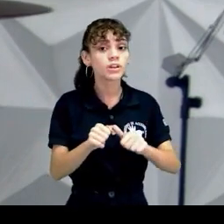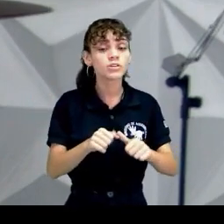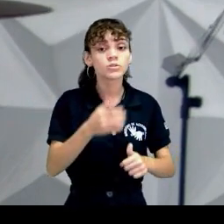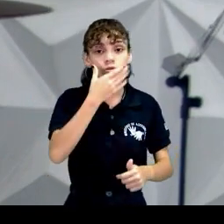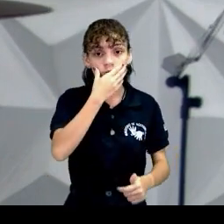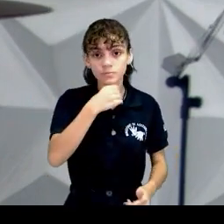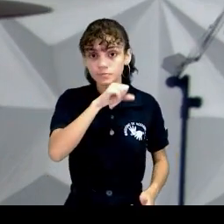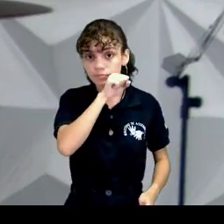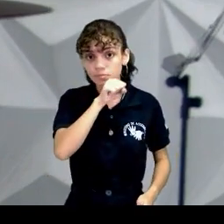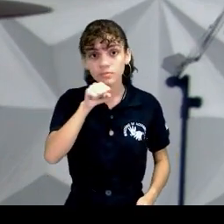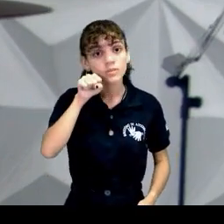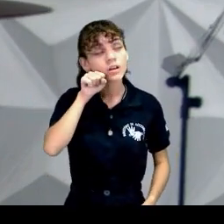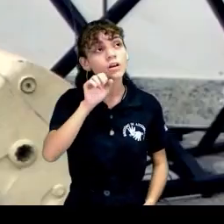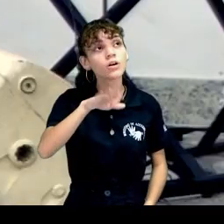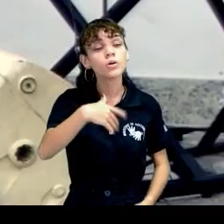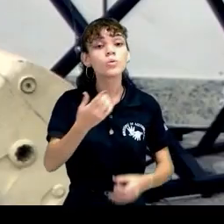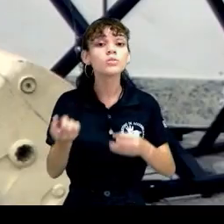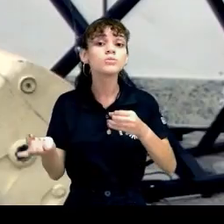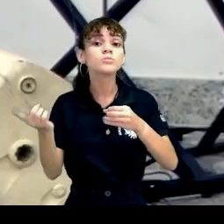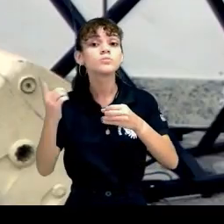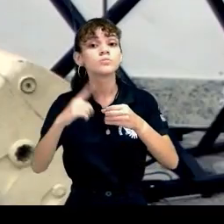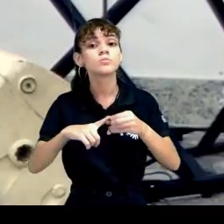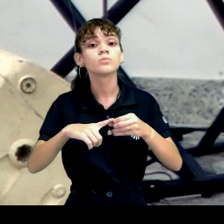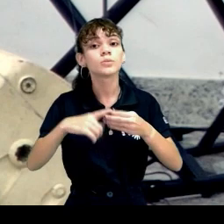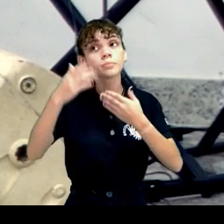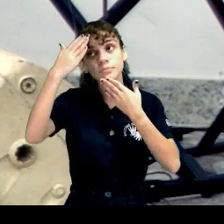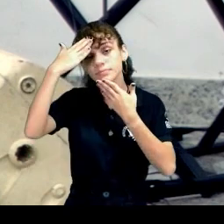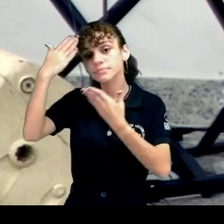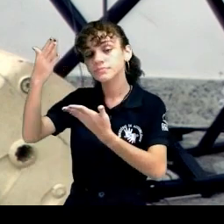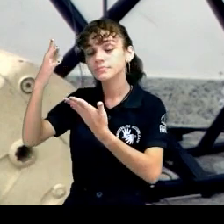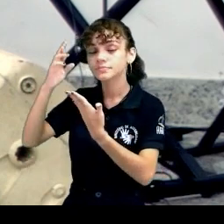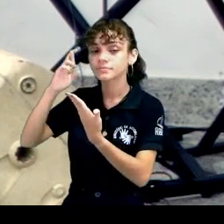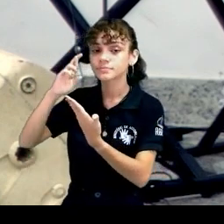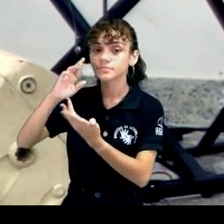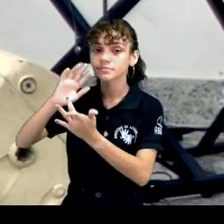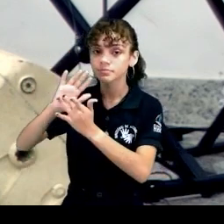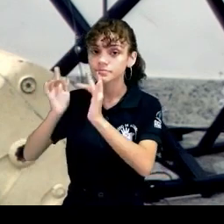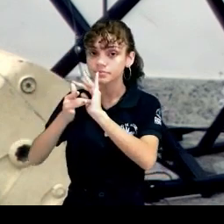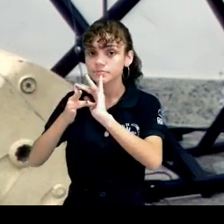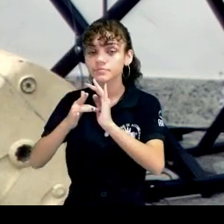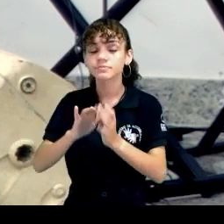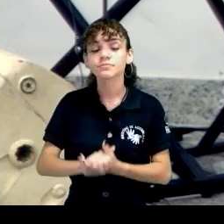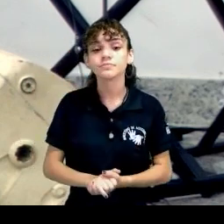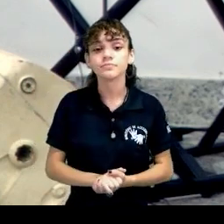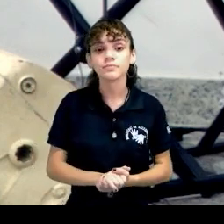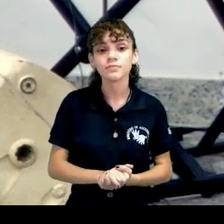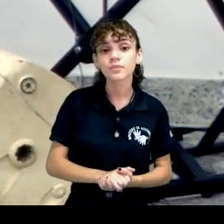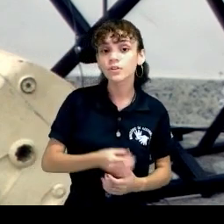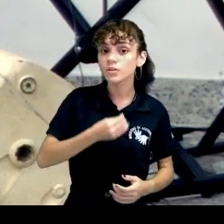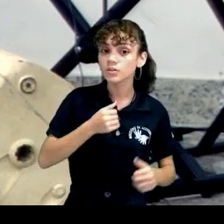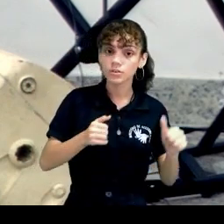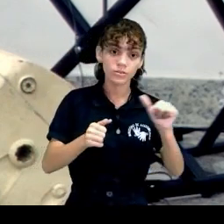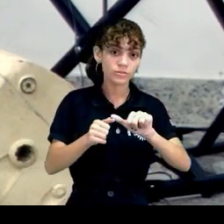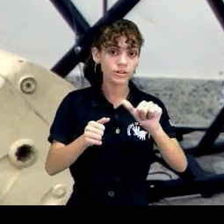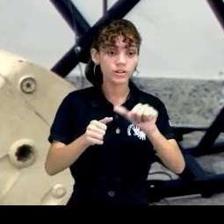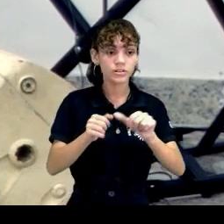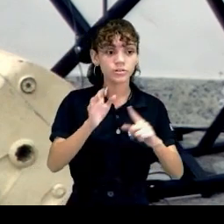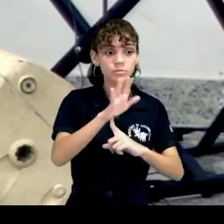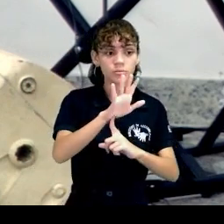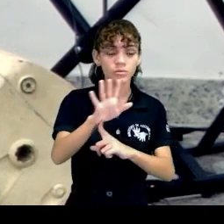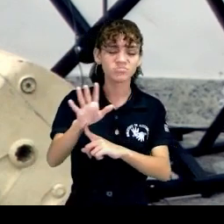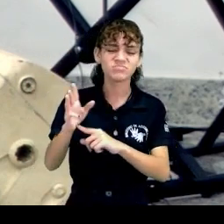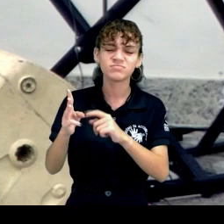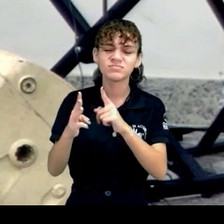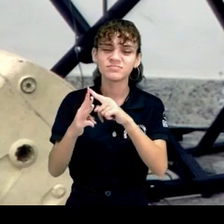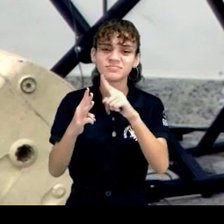atitude é marcada por três movimentos. O primeiro é que ele volta correndo. E eu acho isso fantástico, né? Porque a gente às vezes corre só